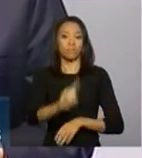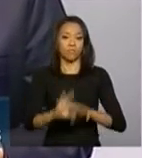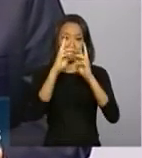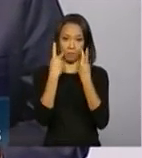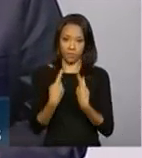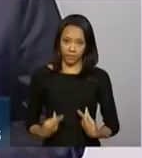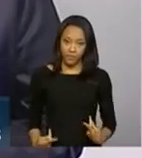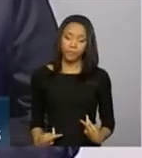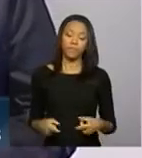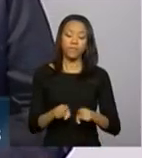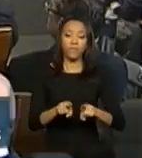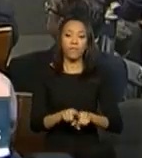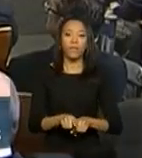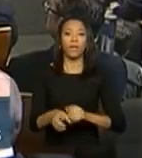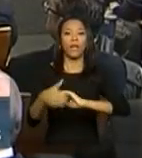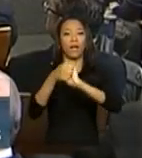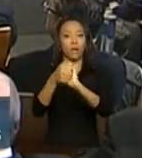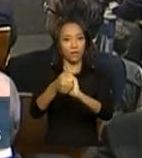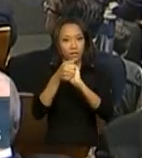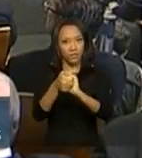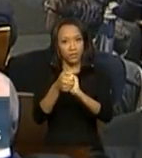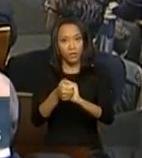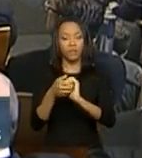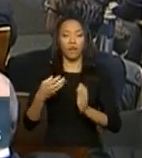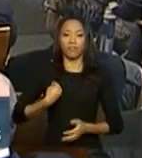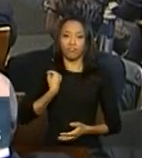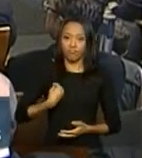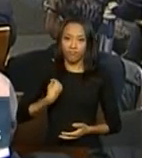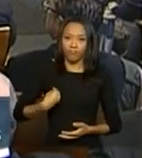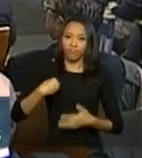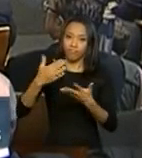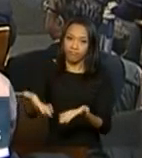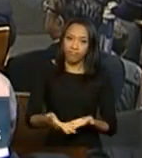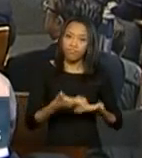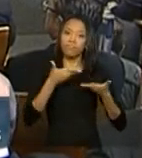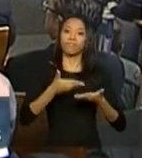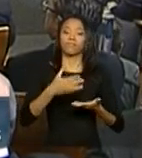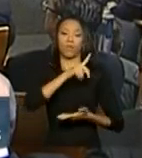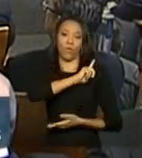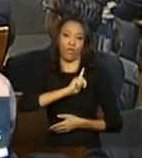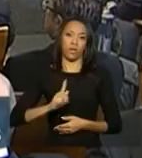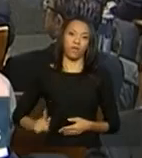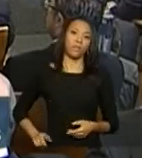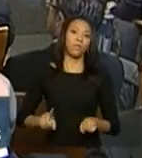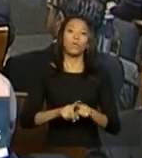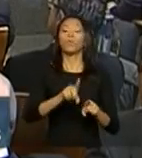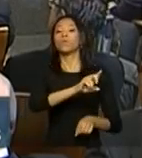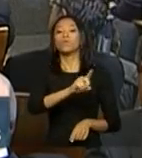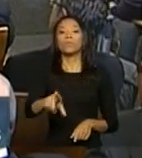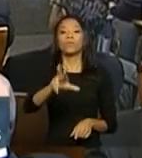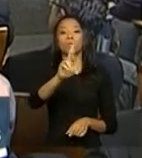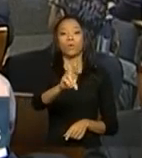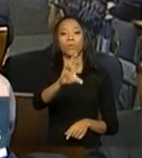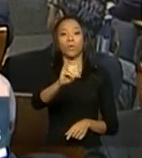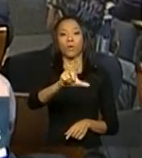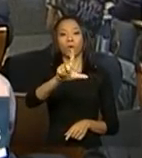Agradecer aqui a presença muito honrosa dos governadores Rodrigo Rolemberg e